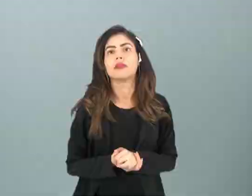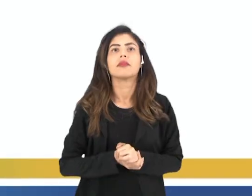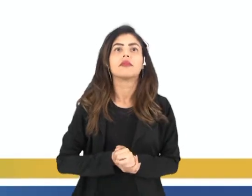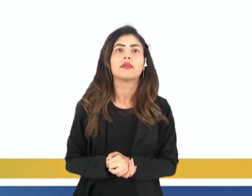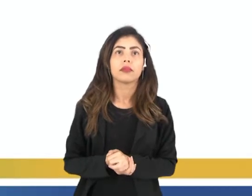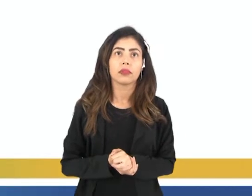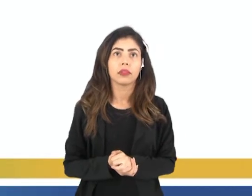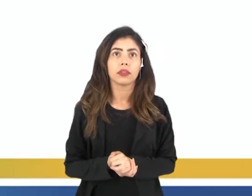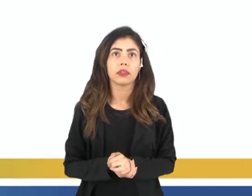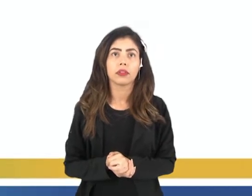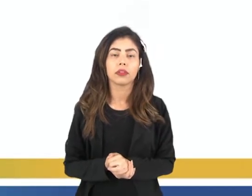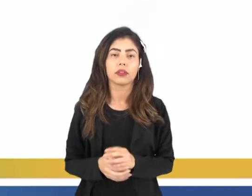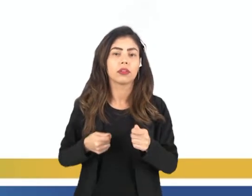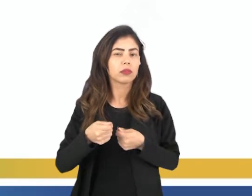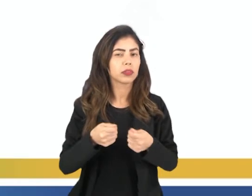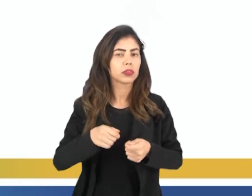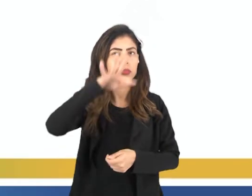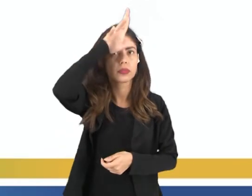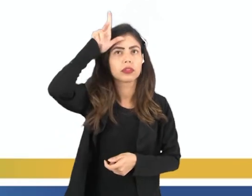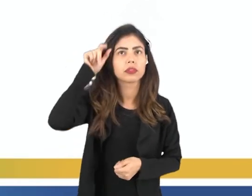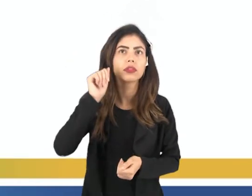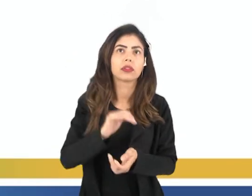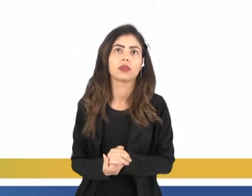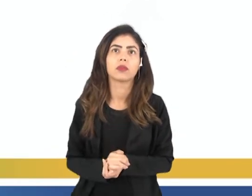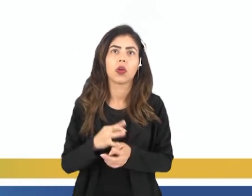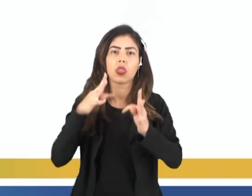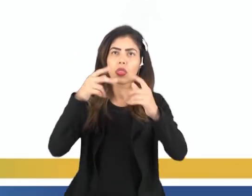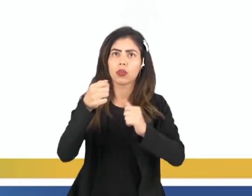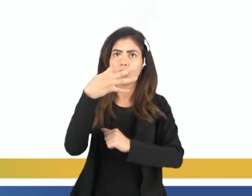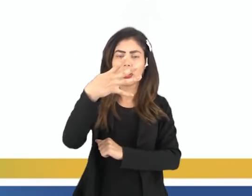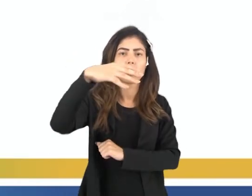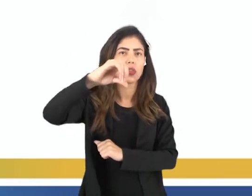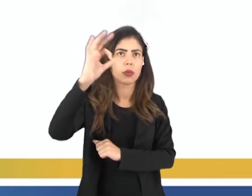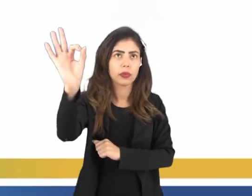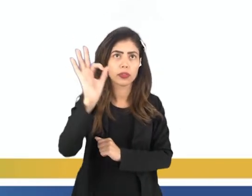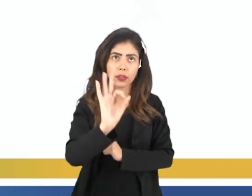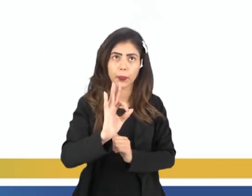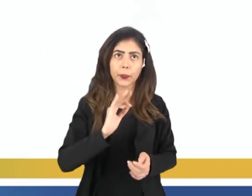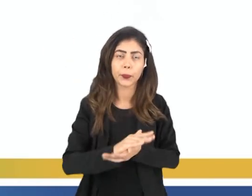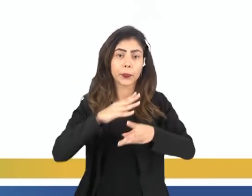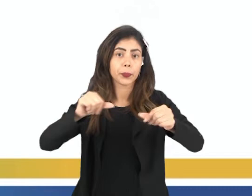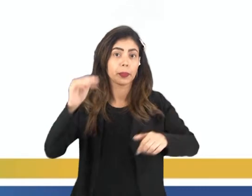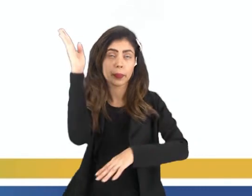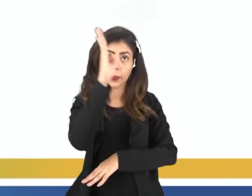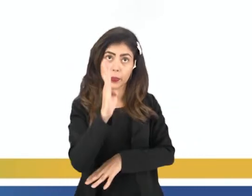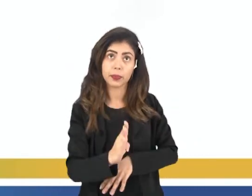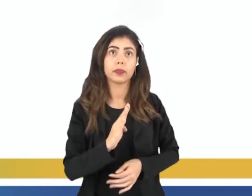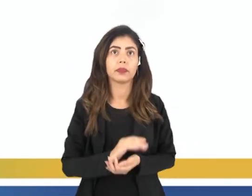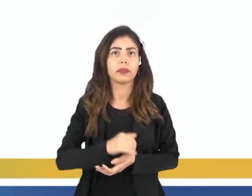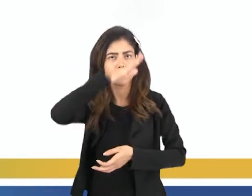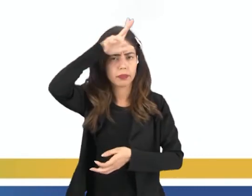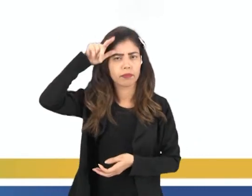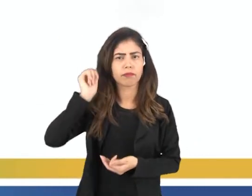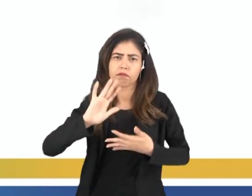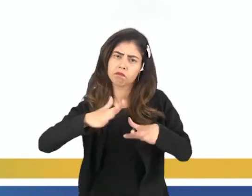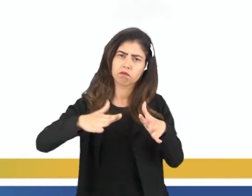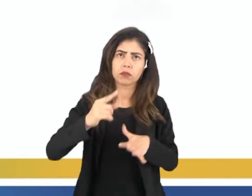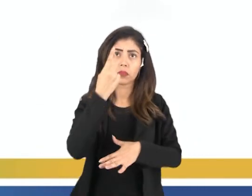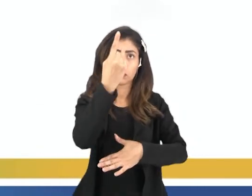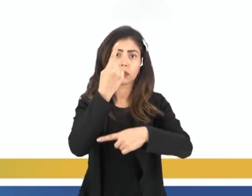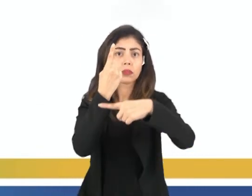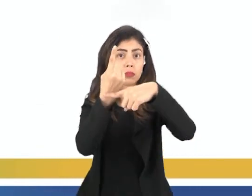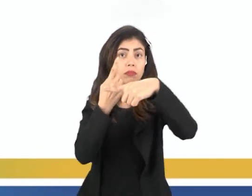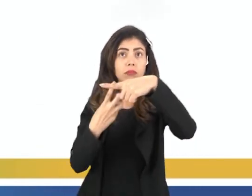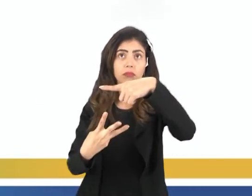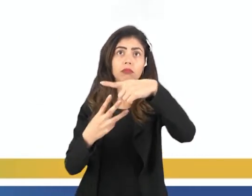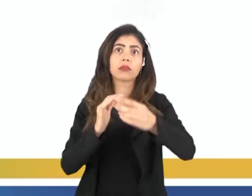atenção. O bioma amazônico ocupa cerca de 49% do território brasileiro. A Amazônia equivale a